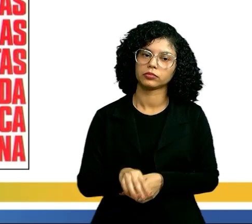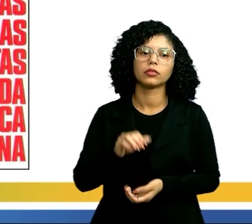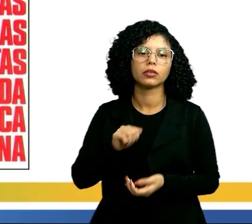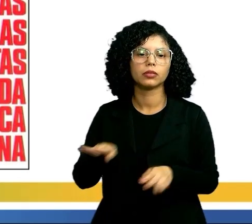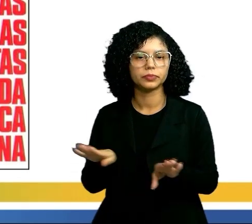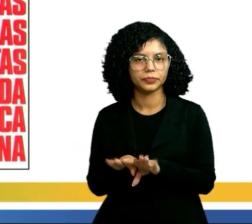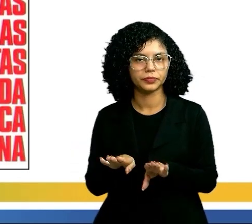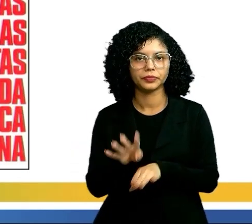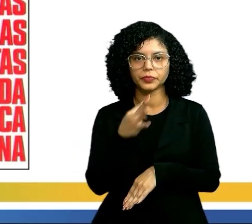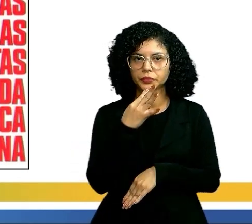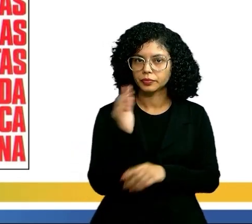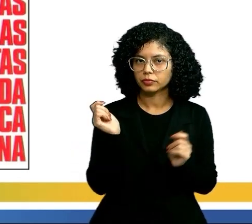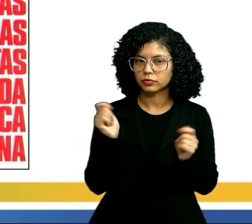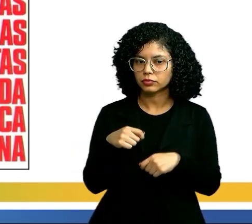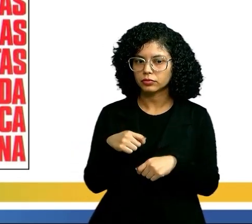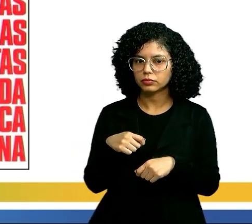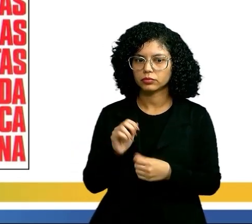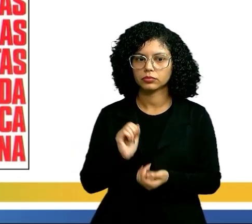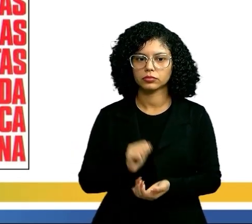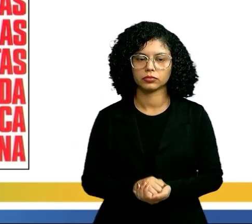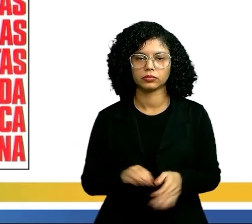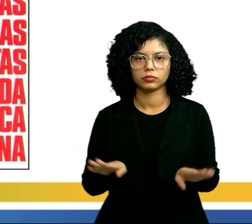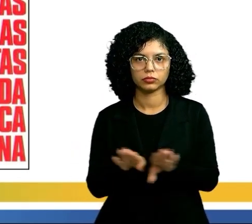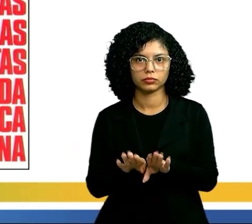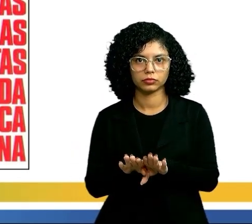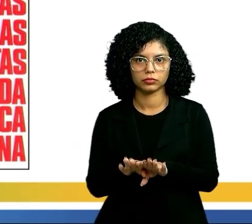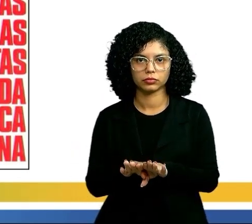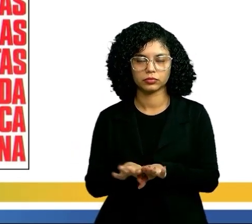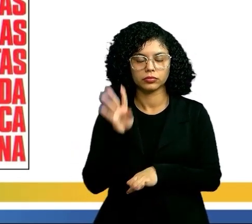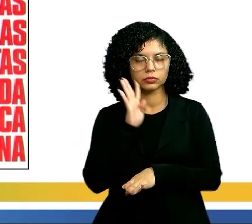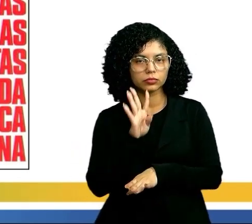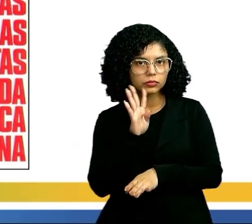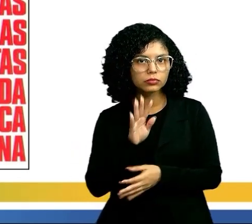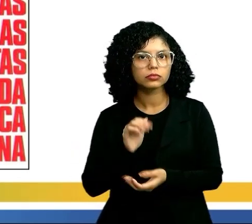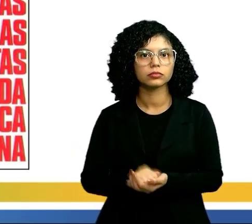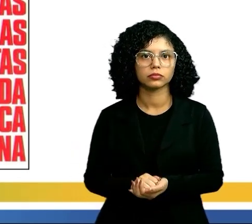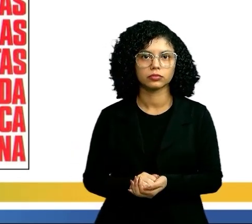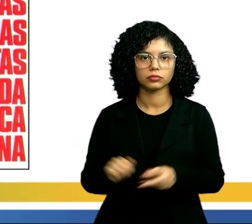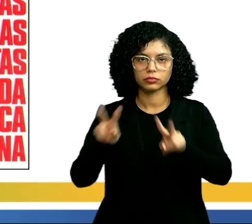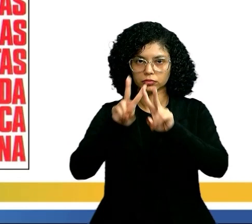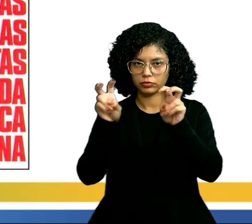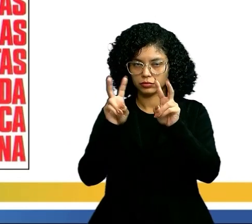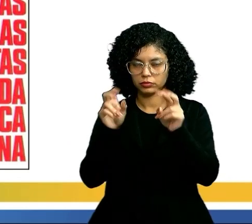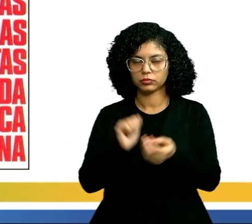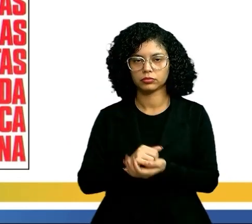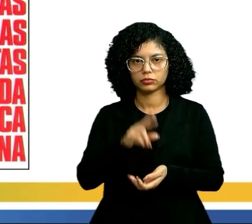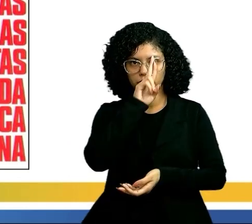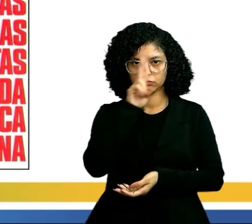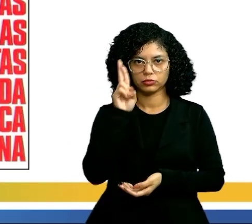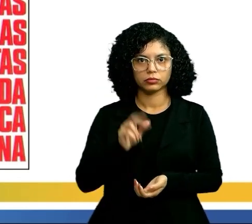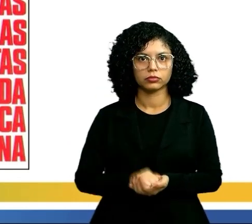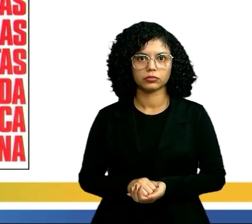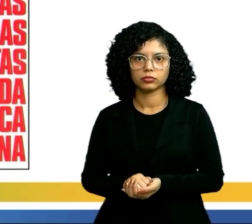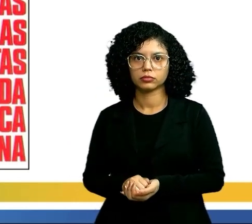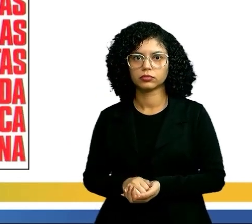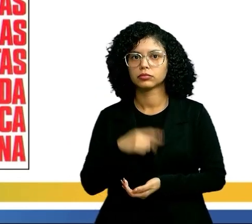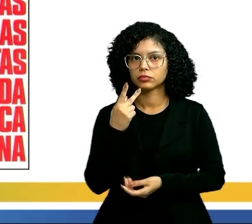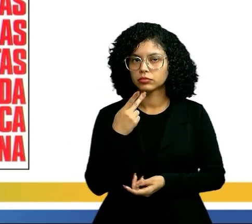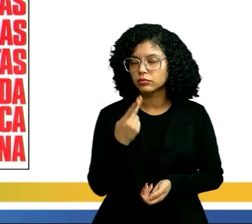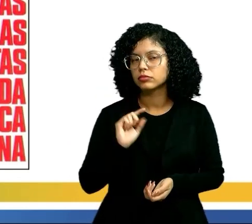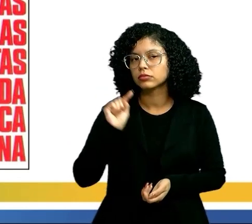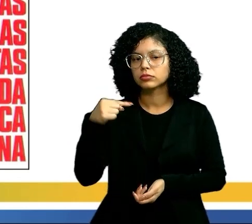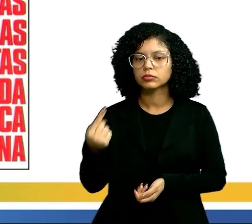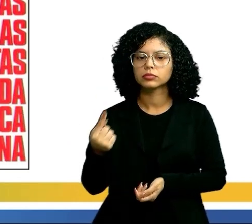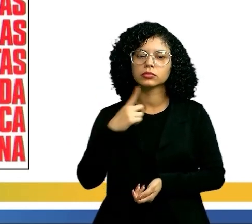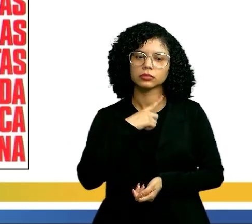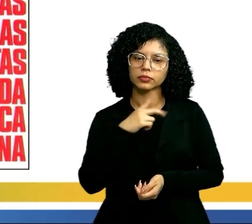memorial possuem um acervo muito interessante a respeito da história da América Latina, a respeito daquilo